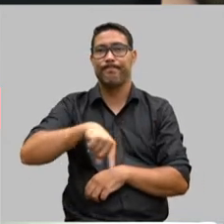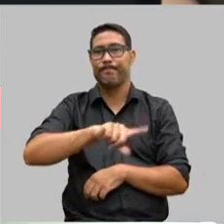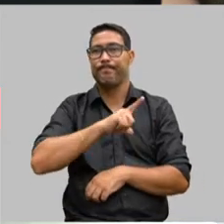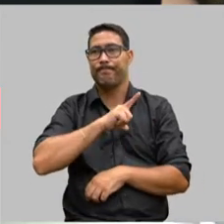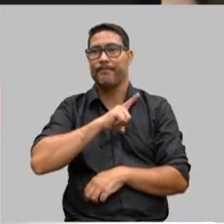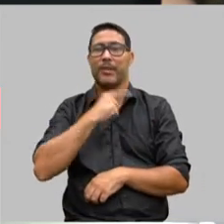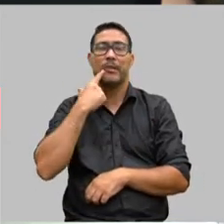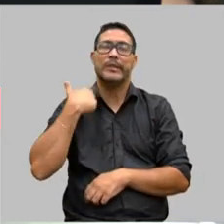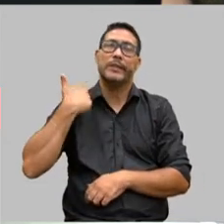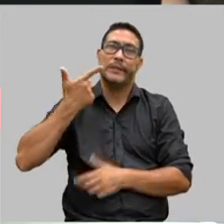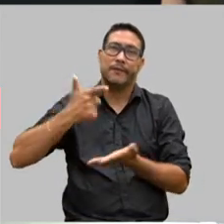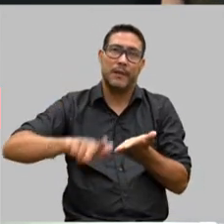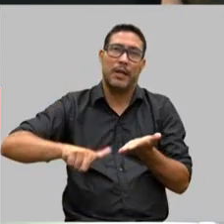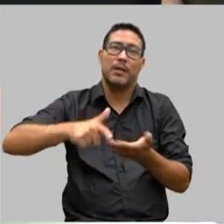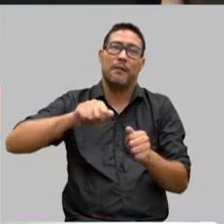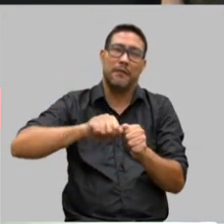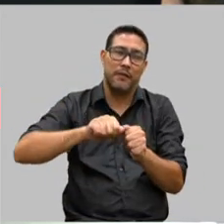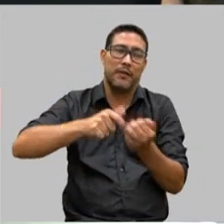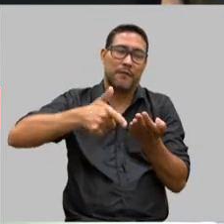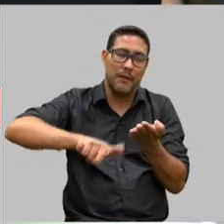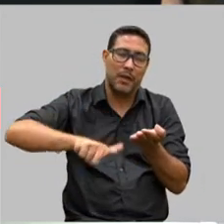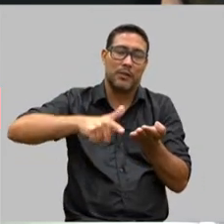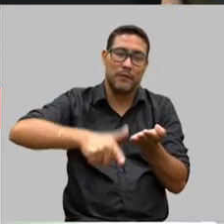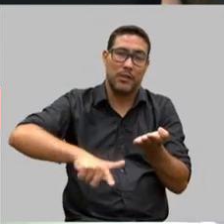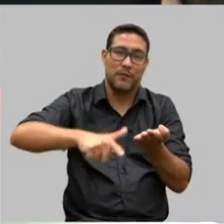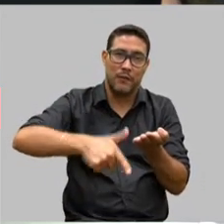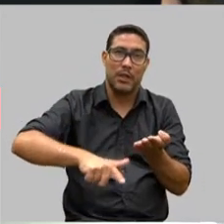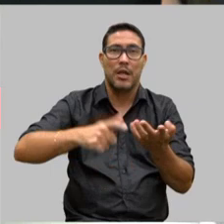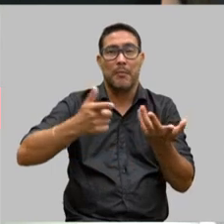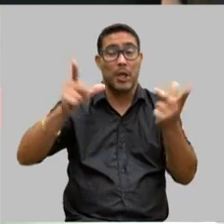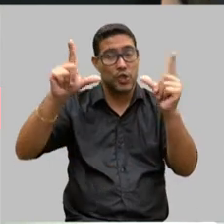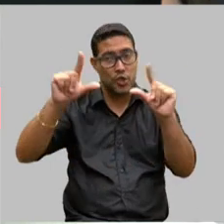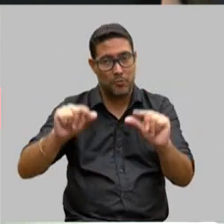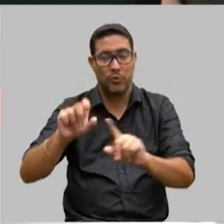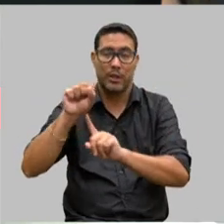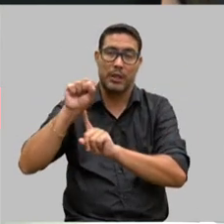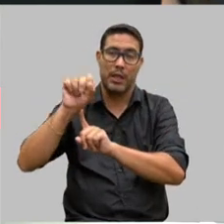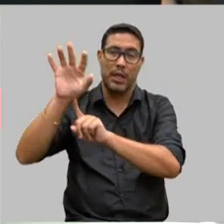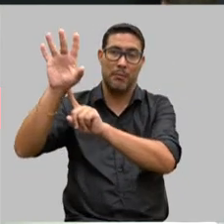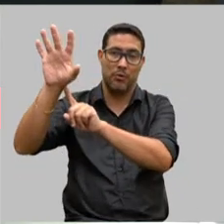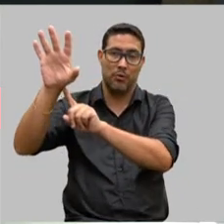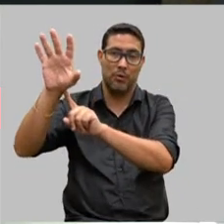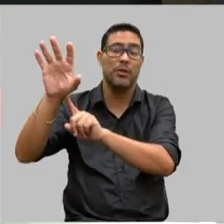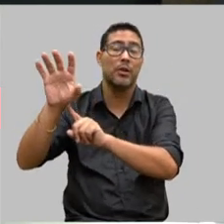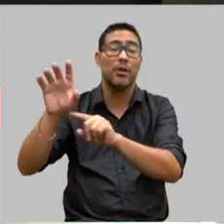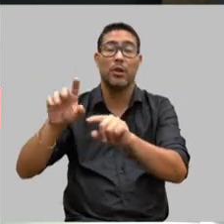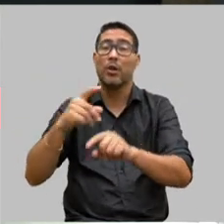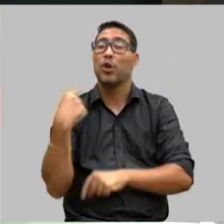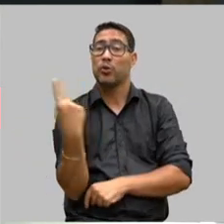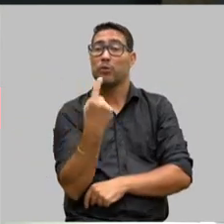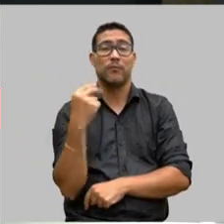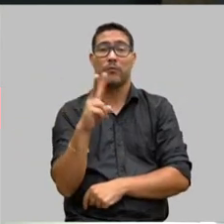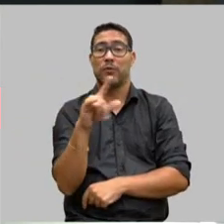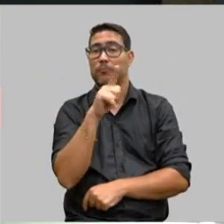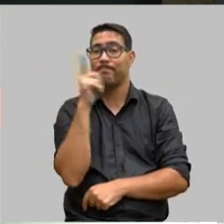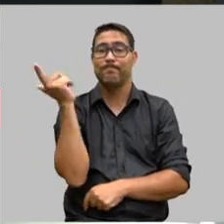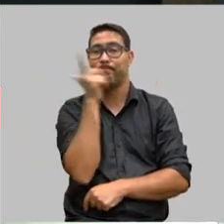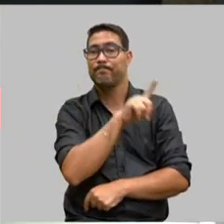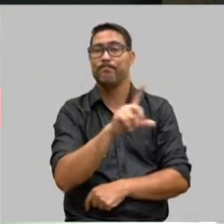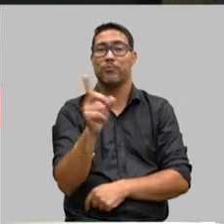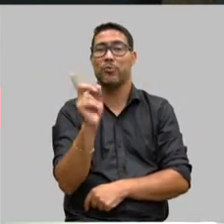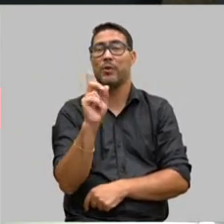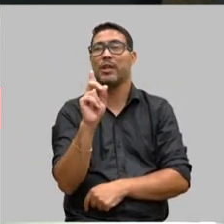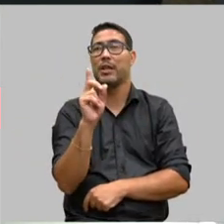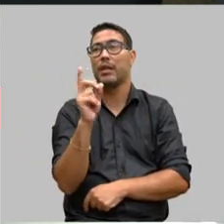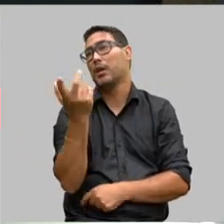nossa responsabilidade fazer para a redução de emissões, nós não vamos conseguir fugir daquilo que é emitido por outros